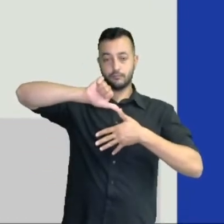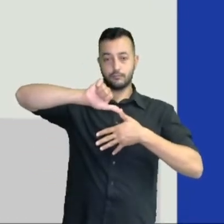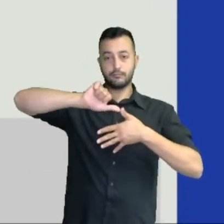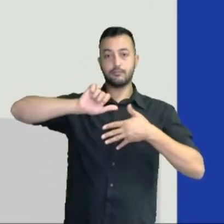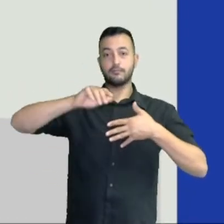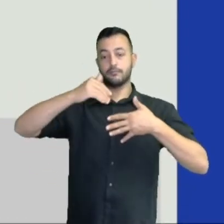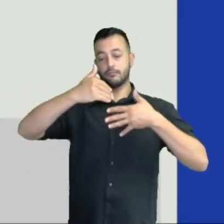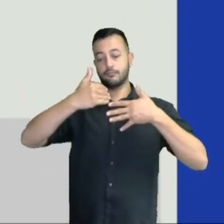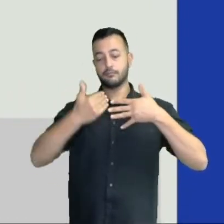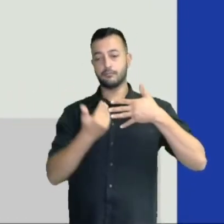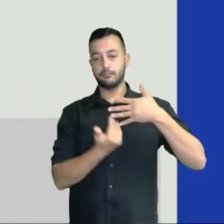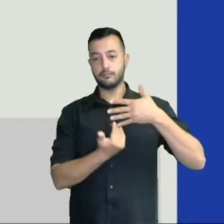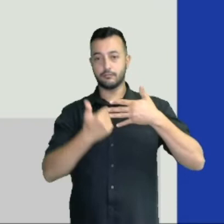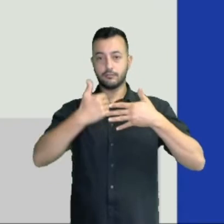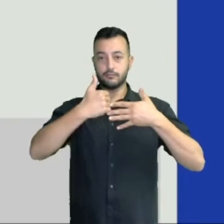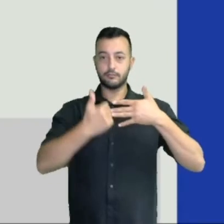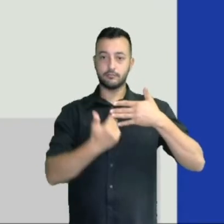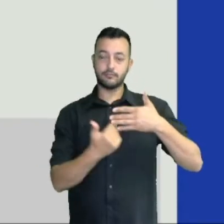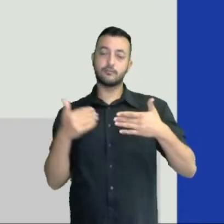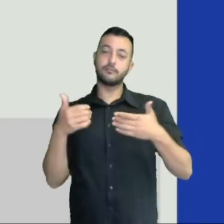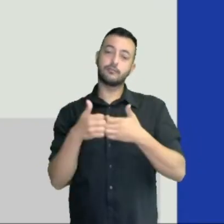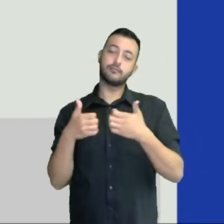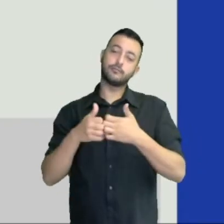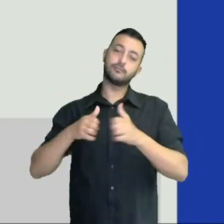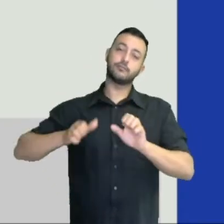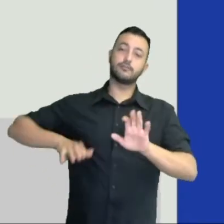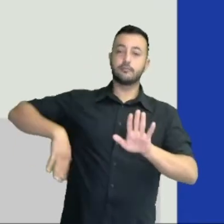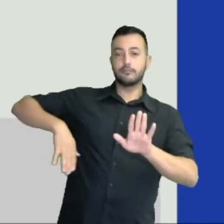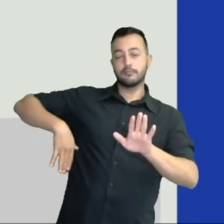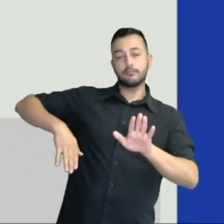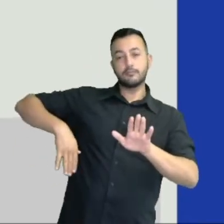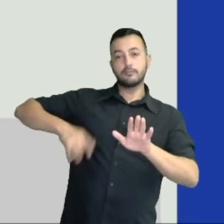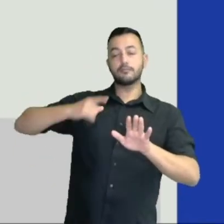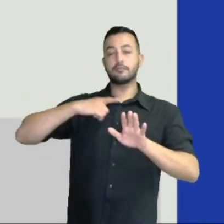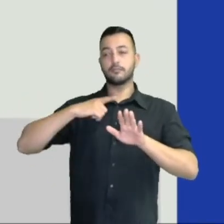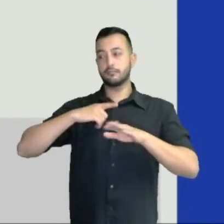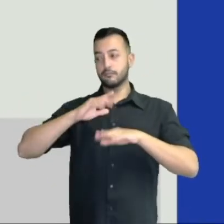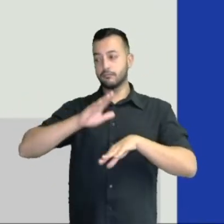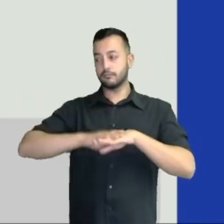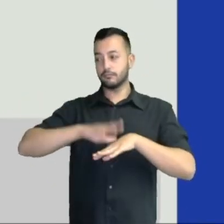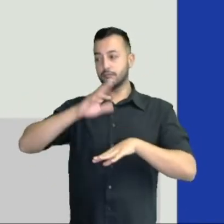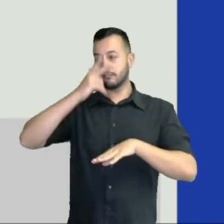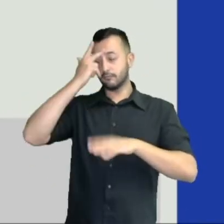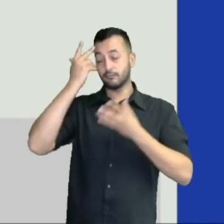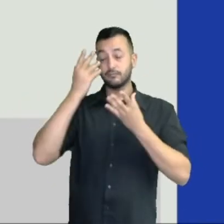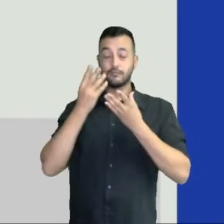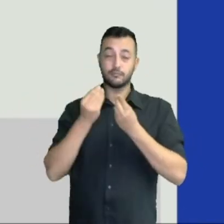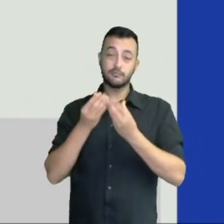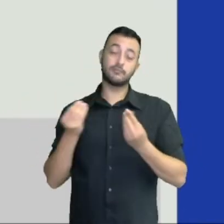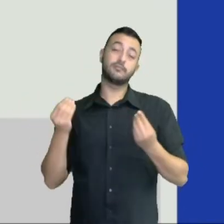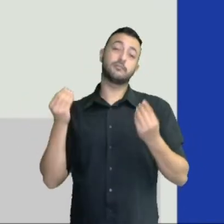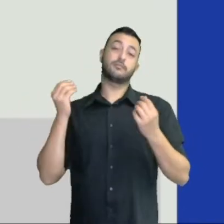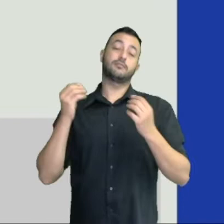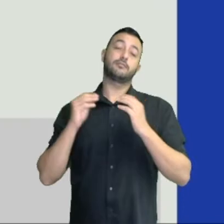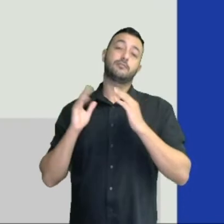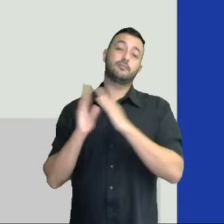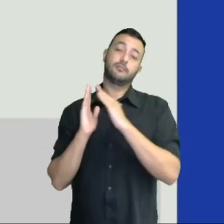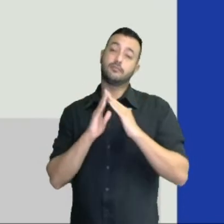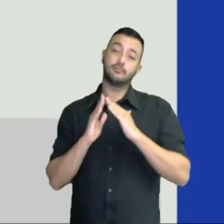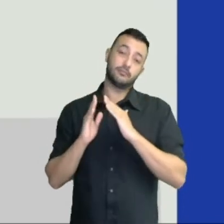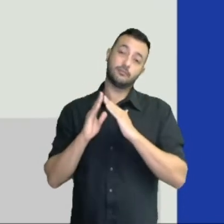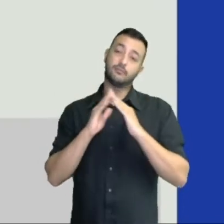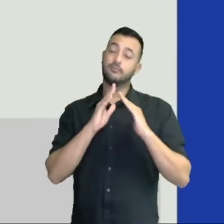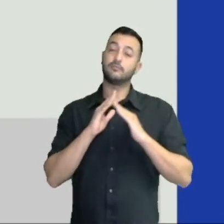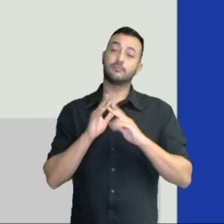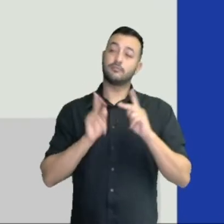região costeira, né, próxima ao Atlântico, ela tem grandes centros, grandes populações, uma